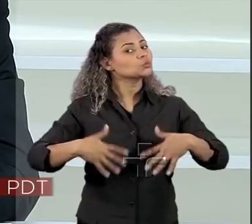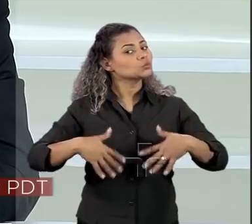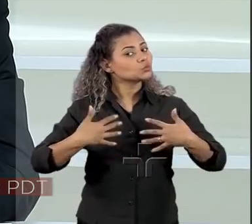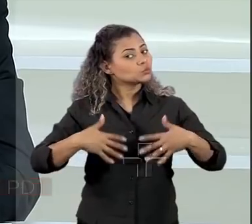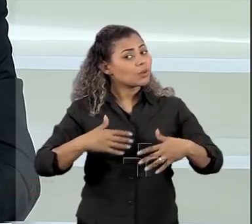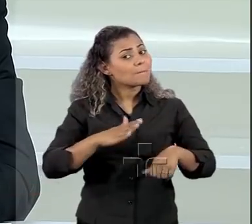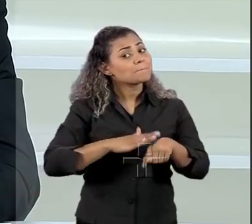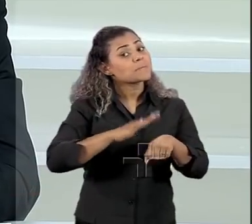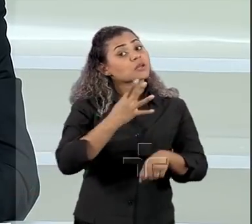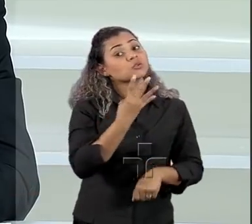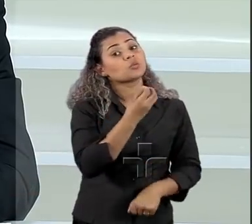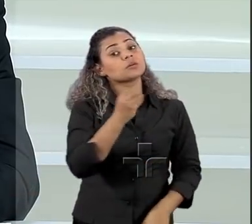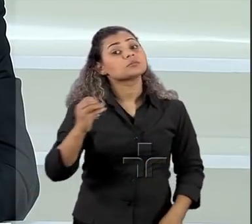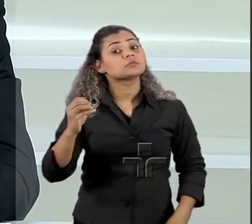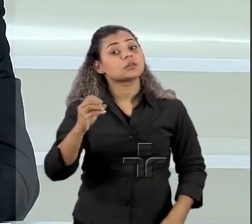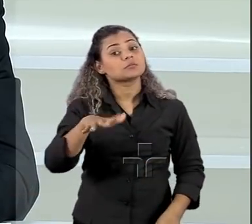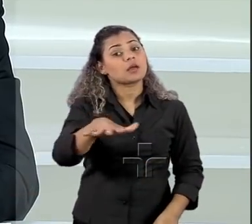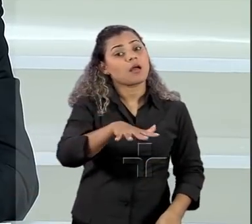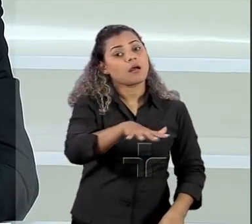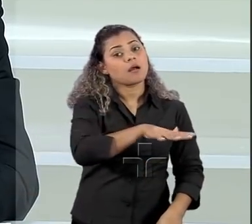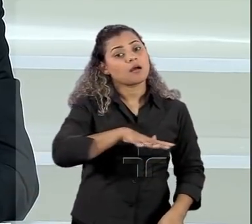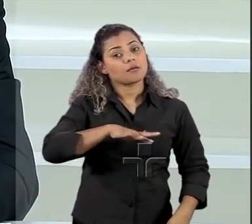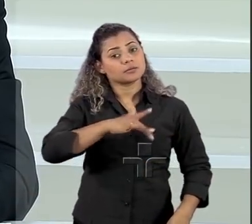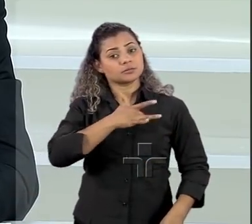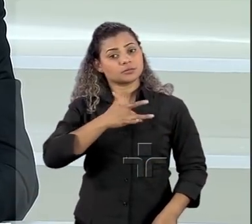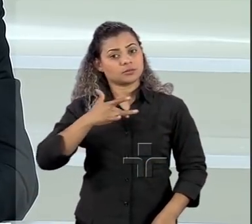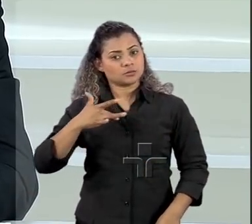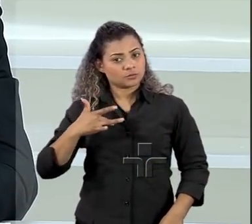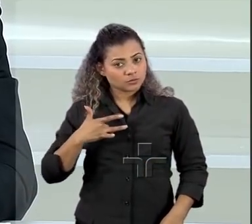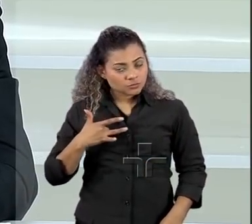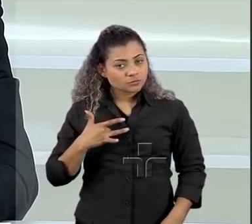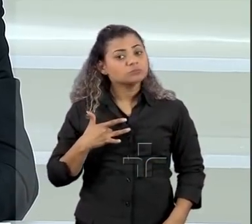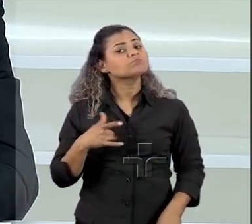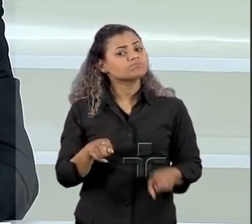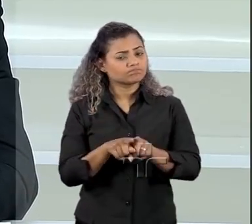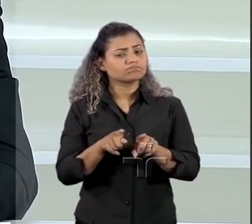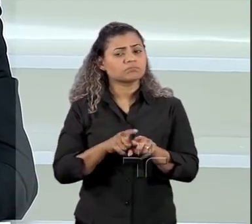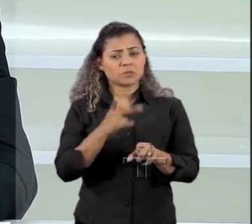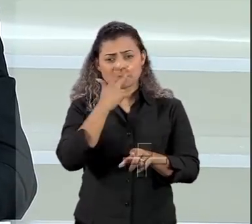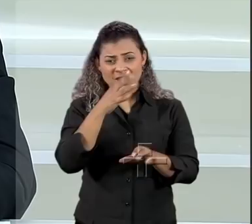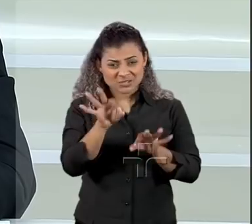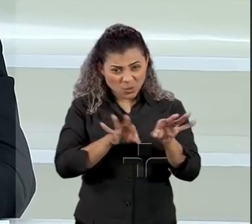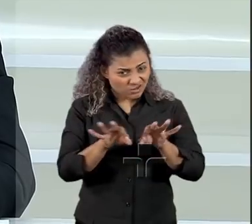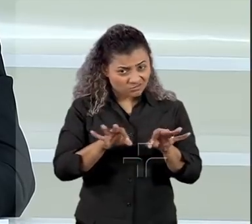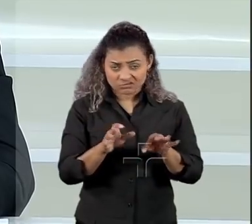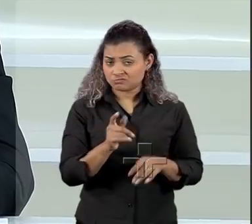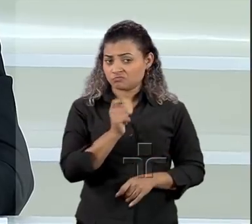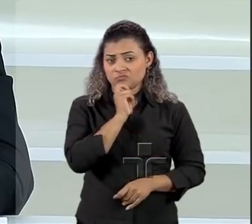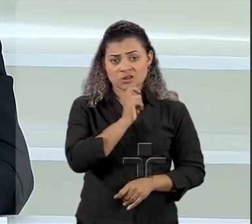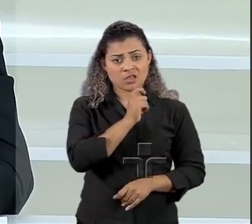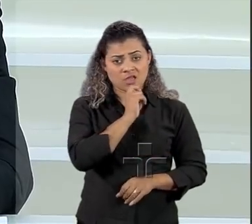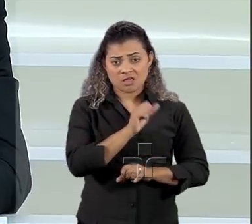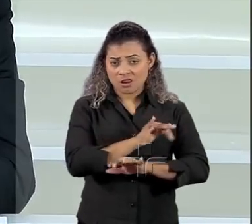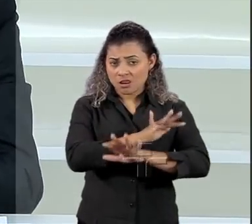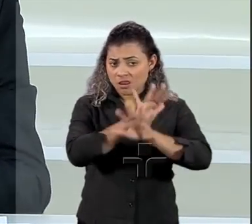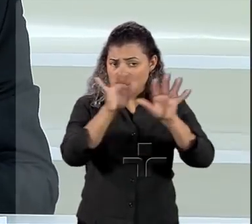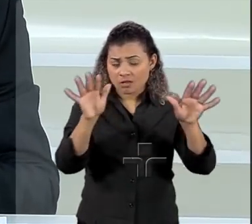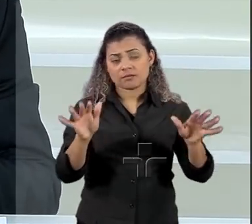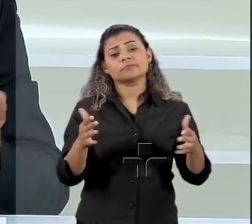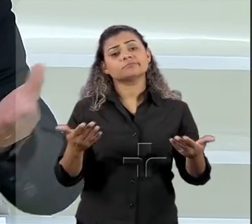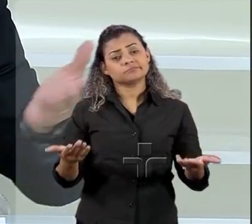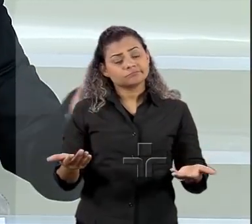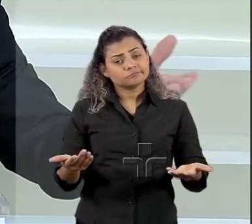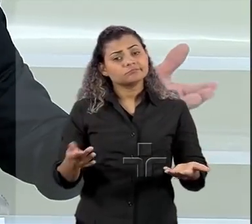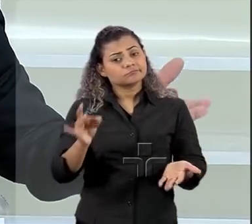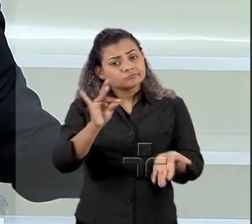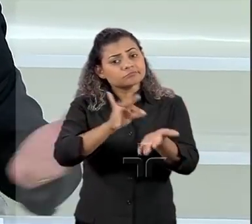de 400 regiões de saúde de forma ainda desorganizada, sem competência clara, definida, ou seja,